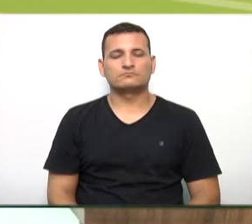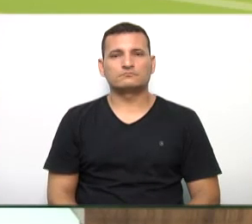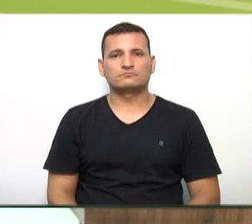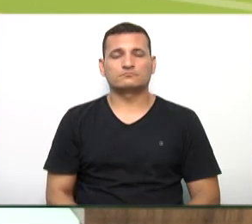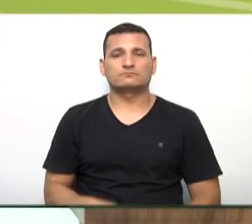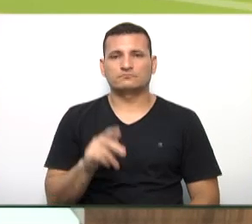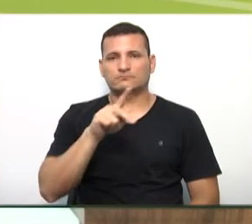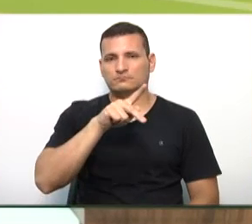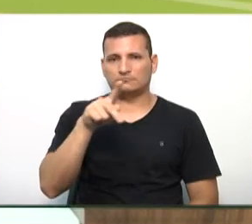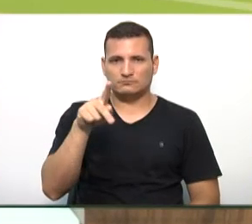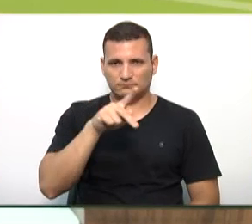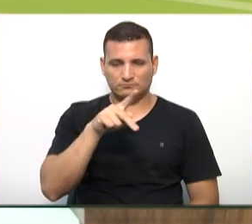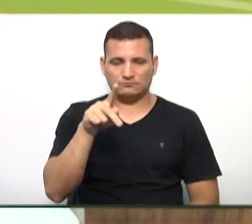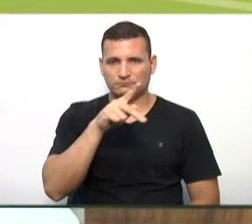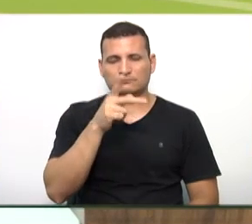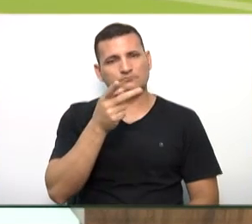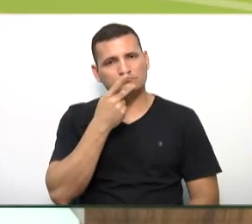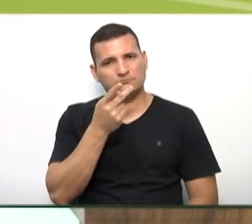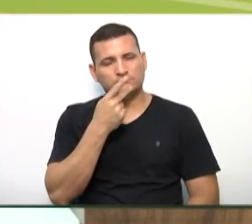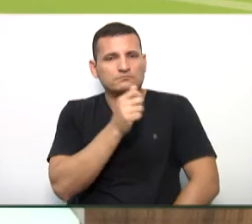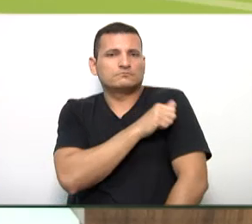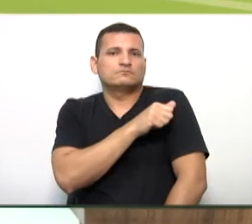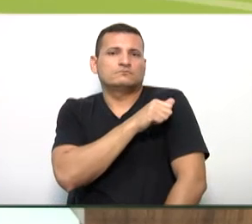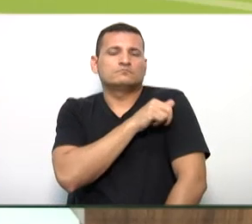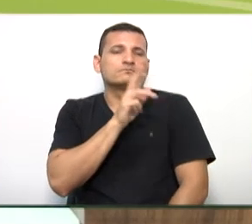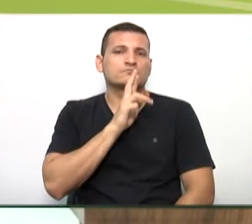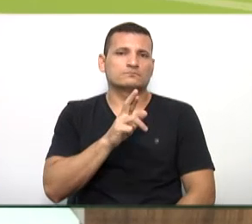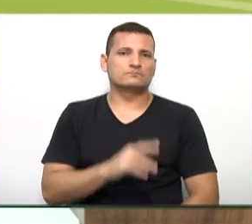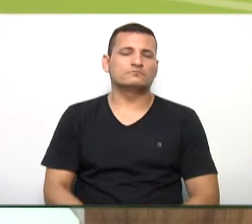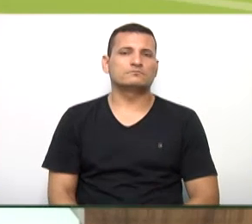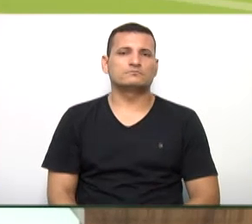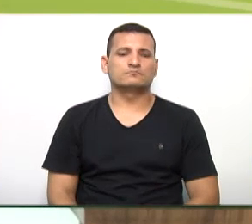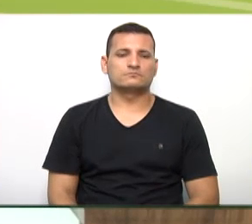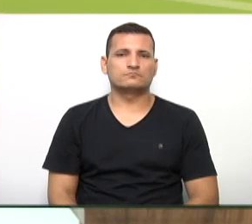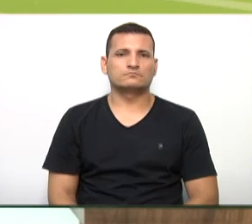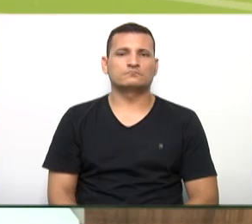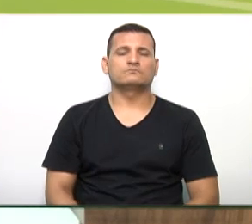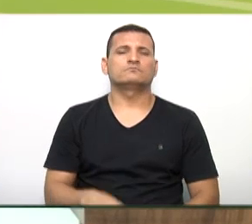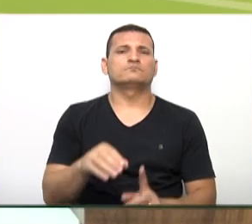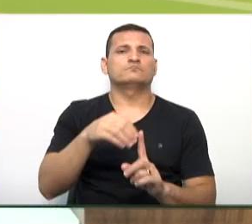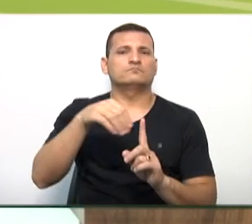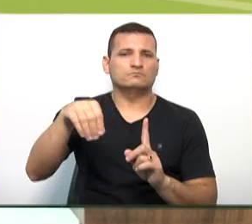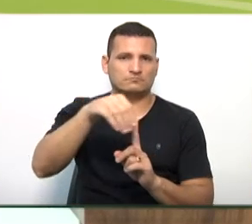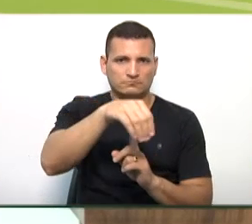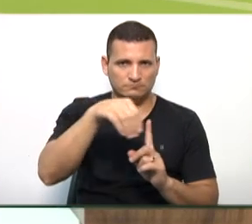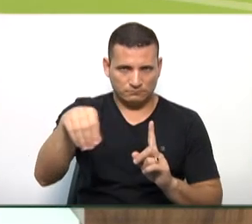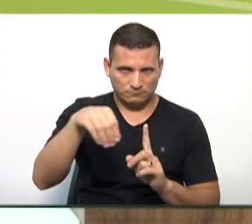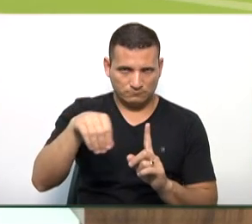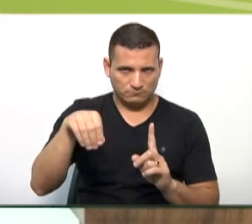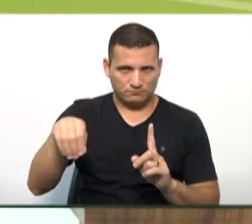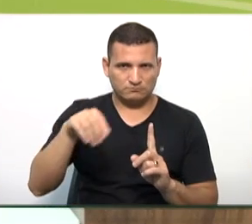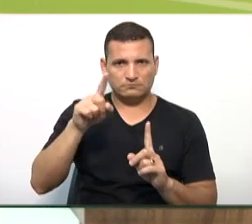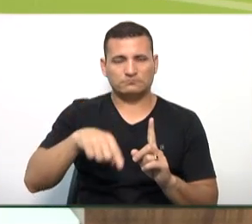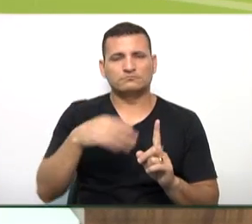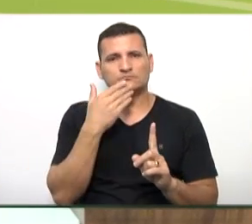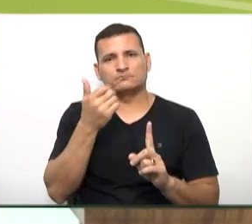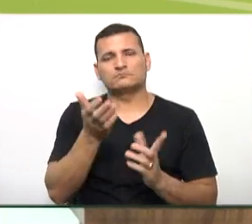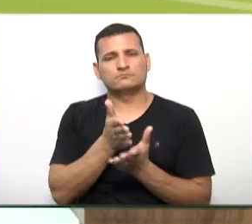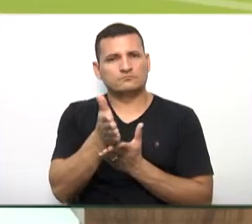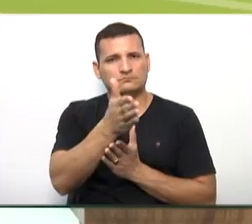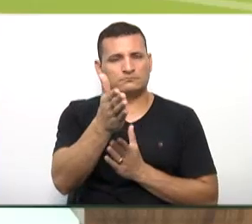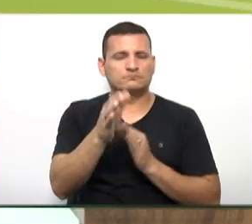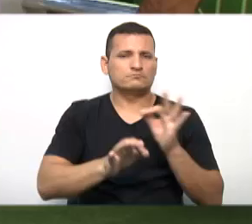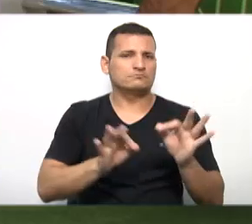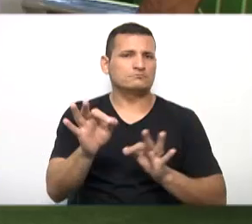professora, os alunos responderam que a descentralização é o melhor caminho para a organização da